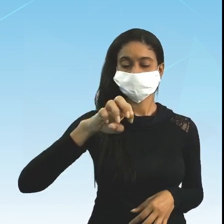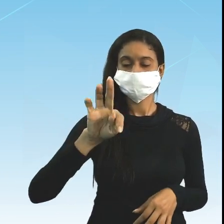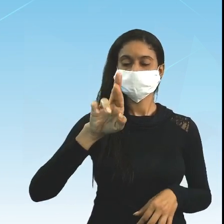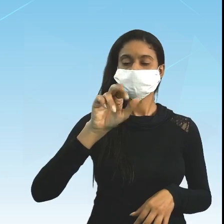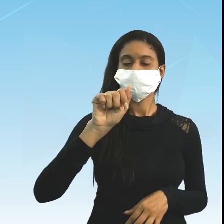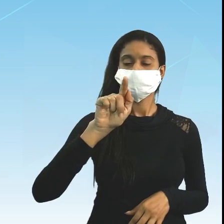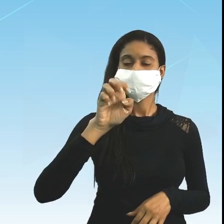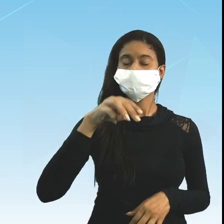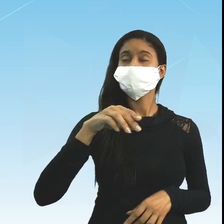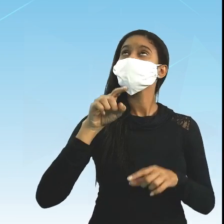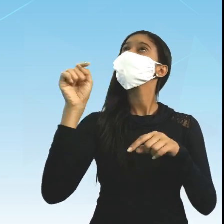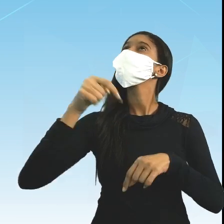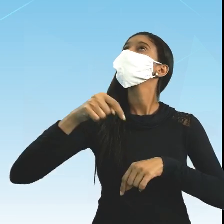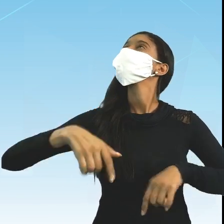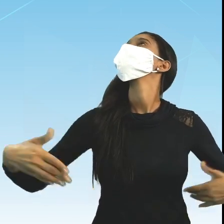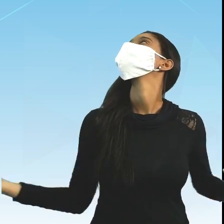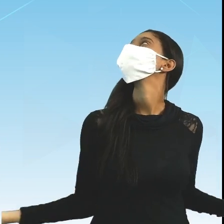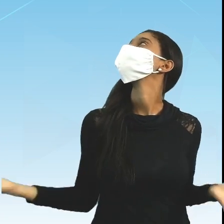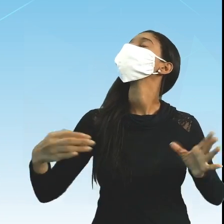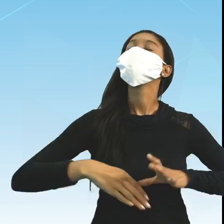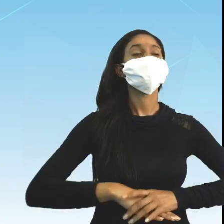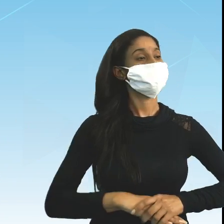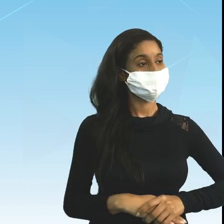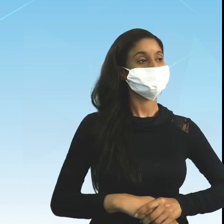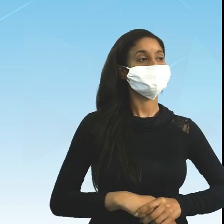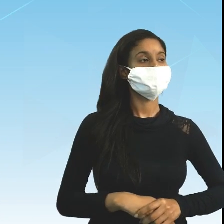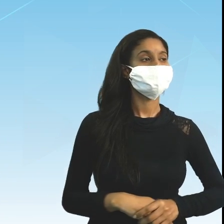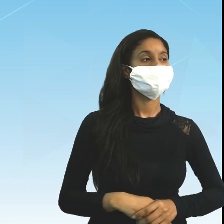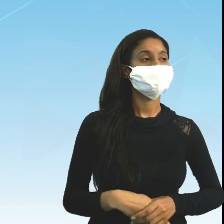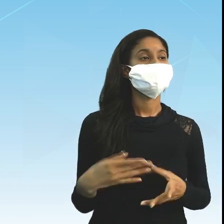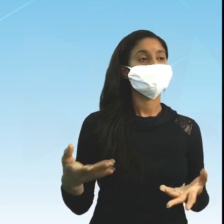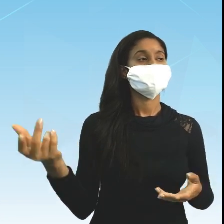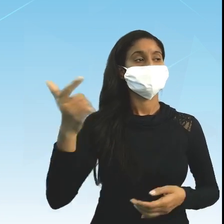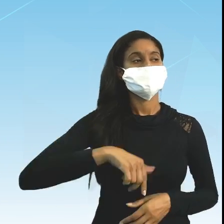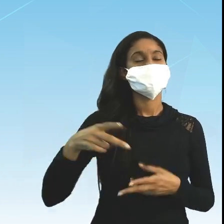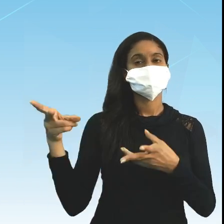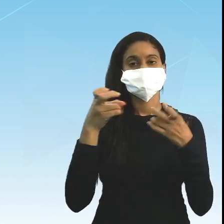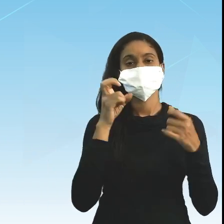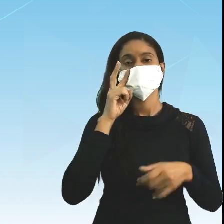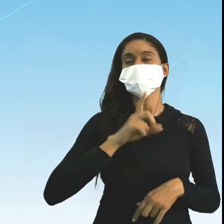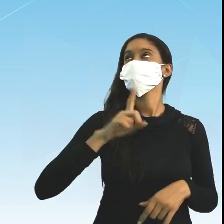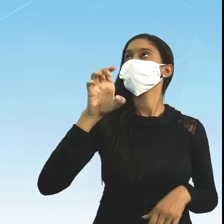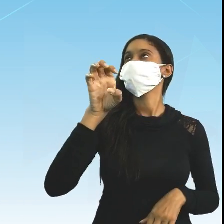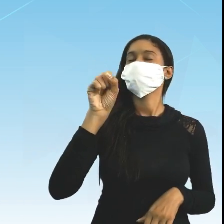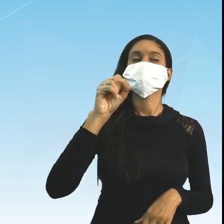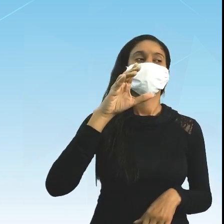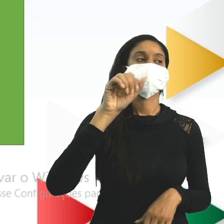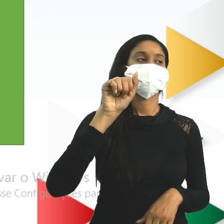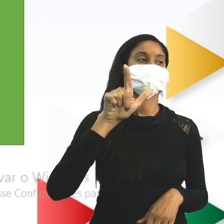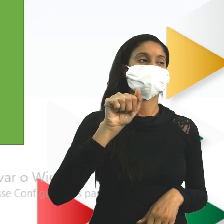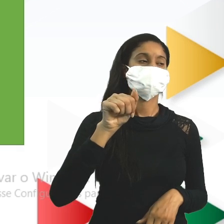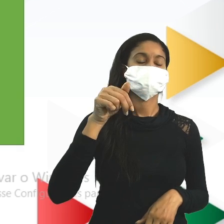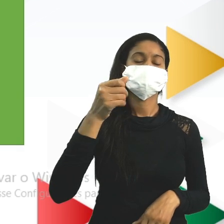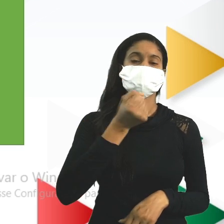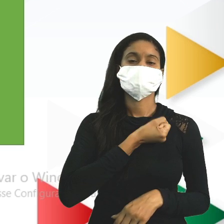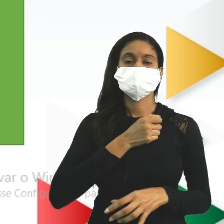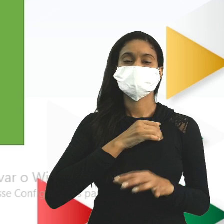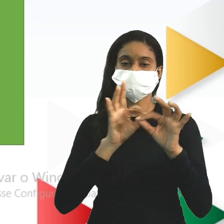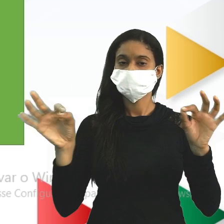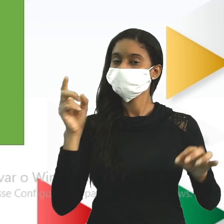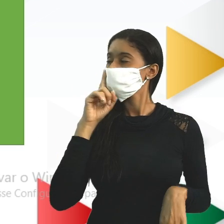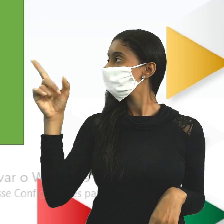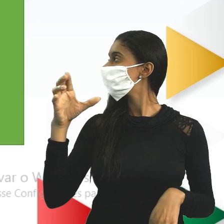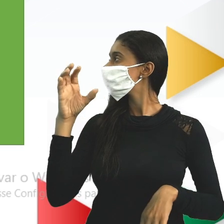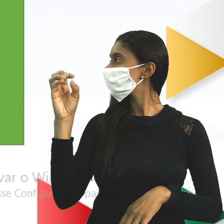aqui. Ó, novamente, se vocês quiserem prestar atenção, olha aí a escala numérica. 0, 50,